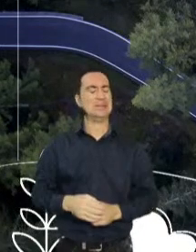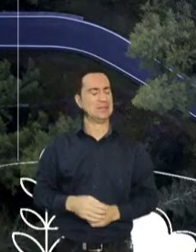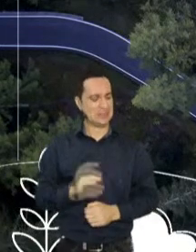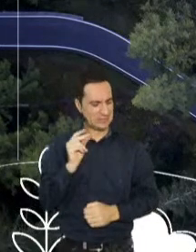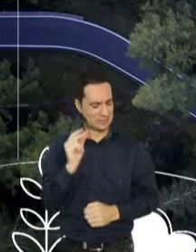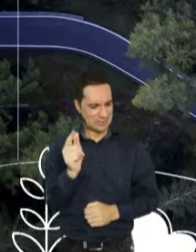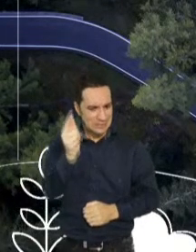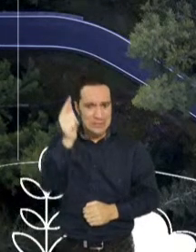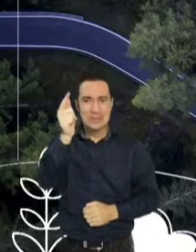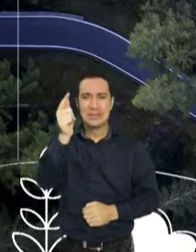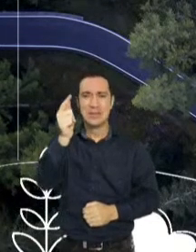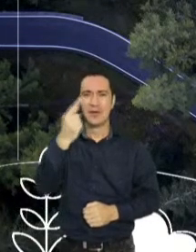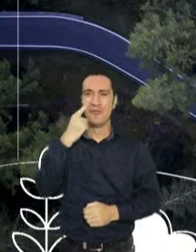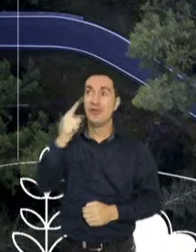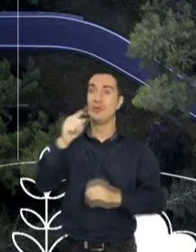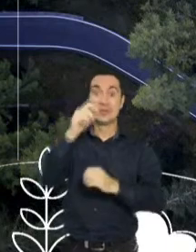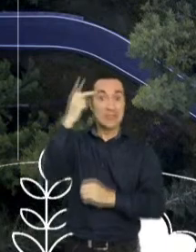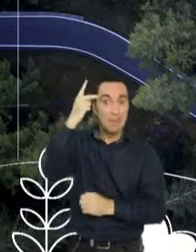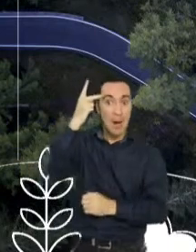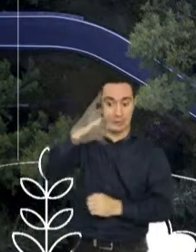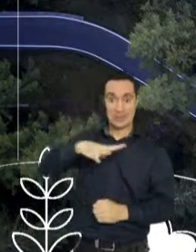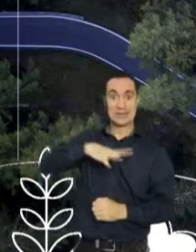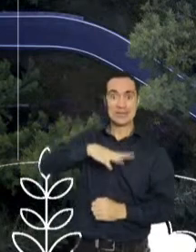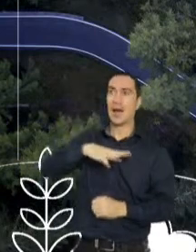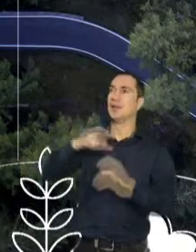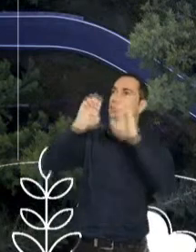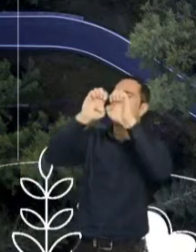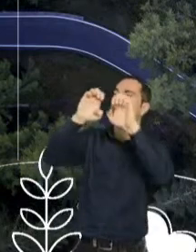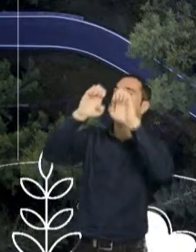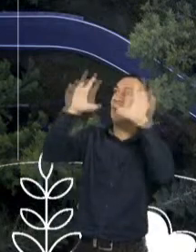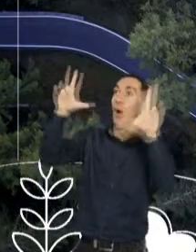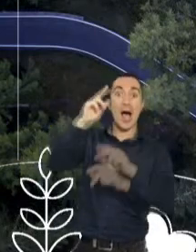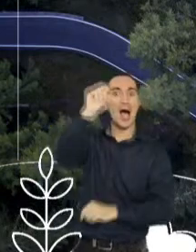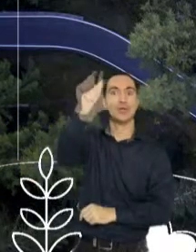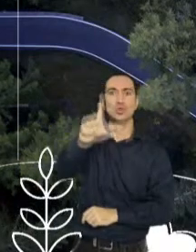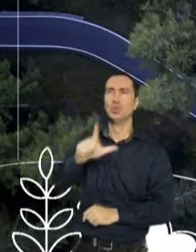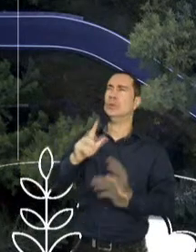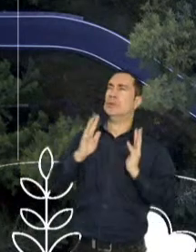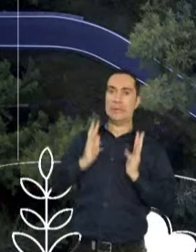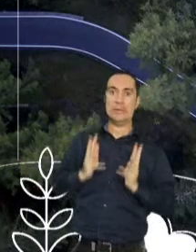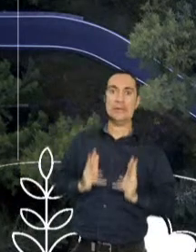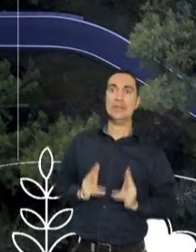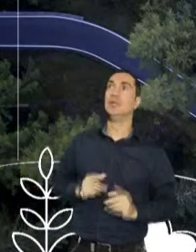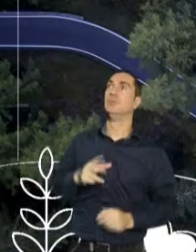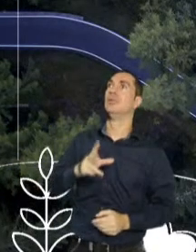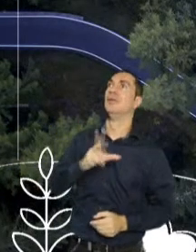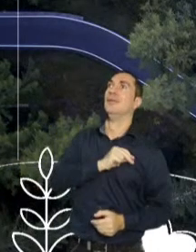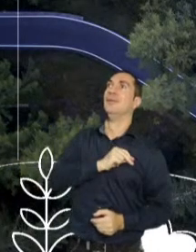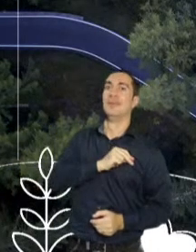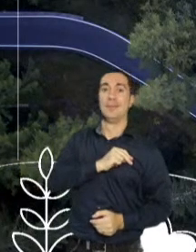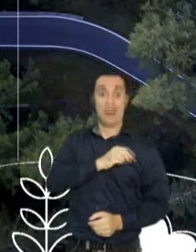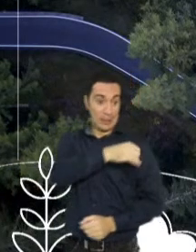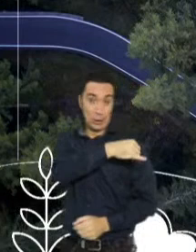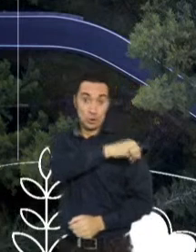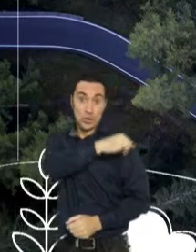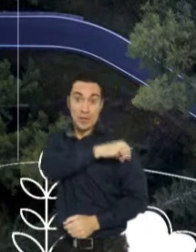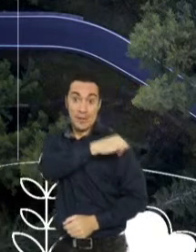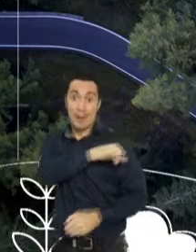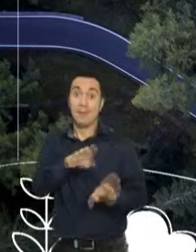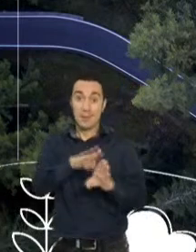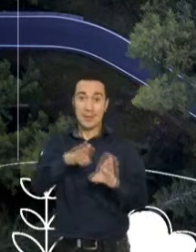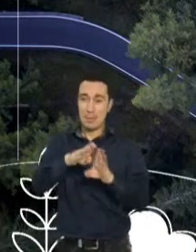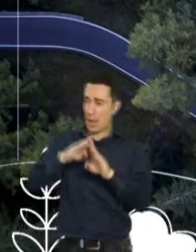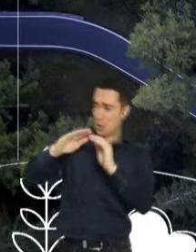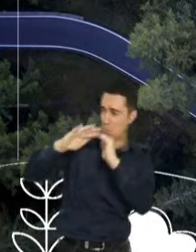azul de brigadeiro em São Paulo, que não usa muito tempo. Nossos colegas do Rio de Janeiro viram o fundo da Baía